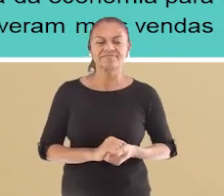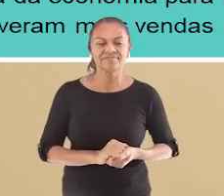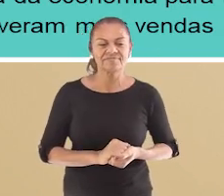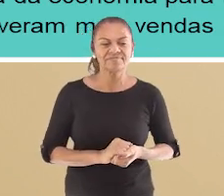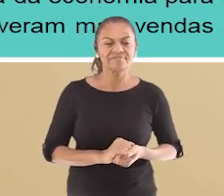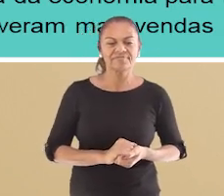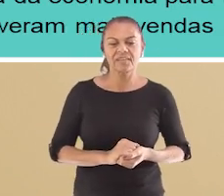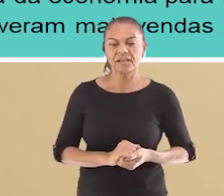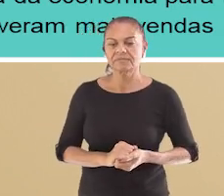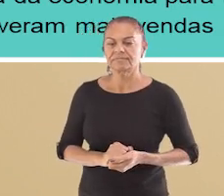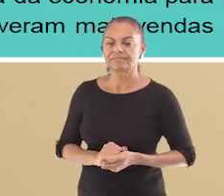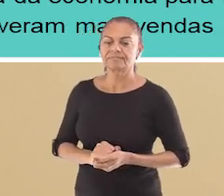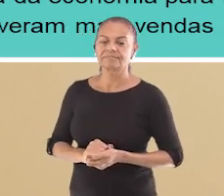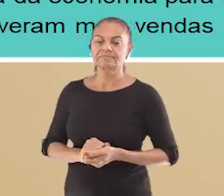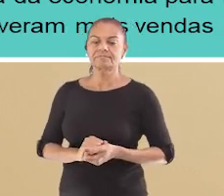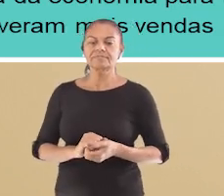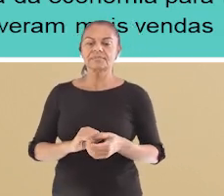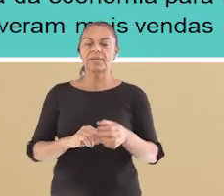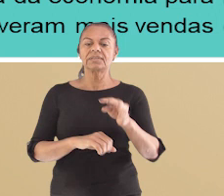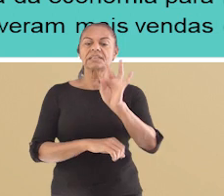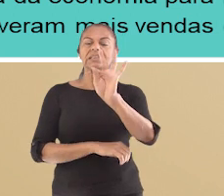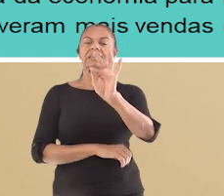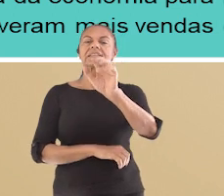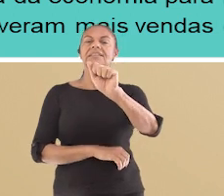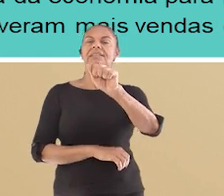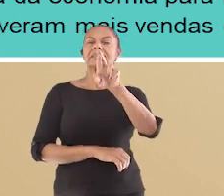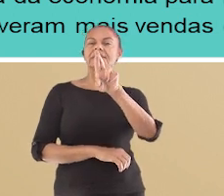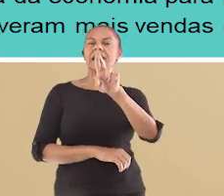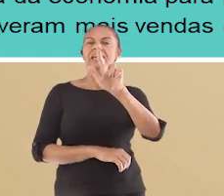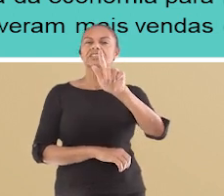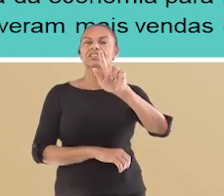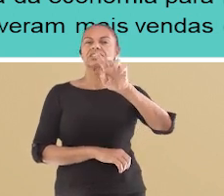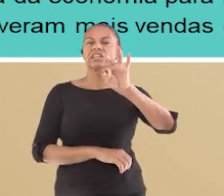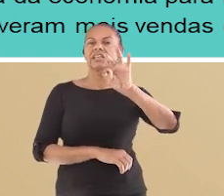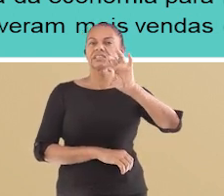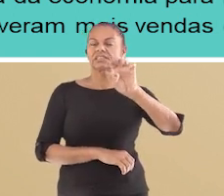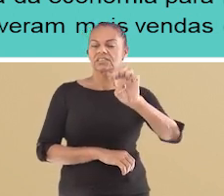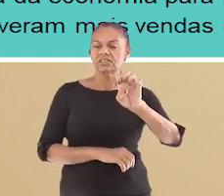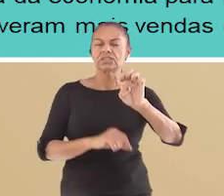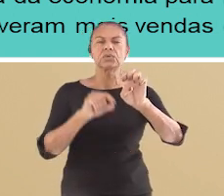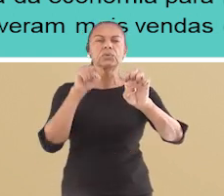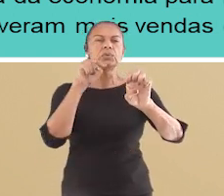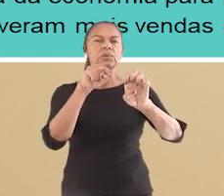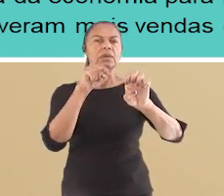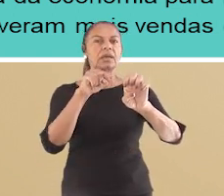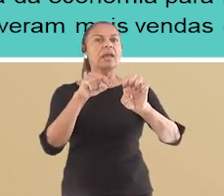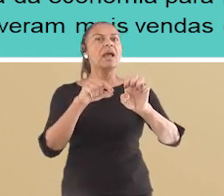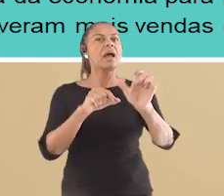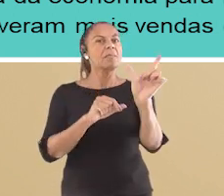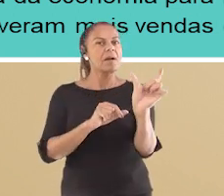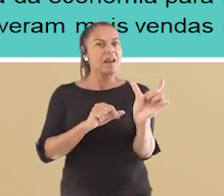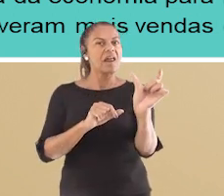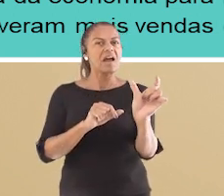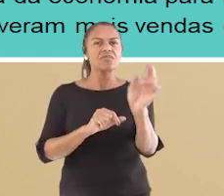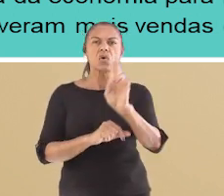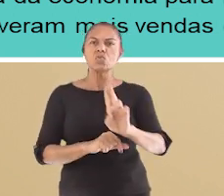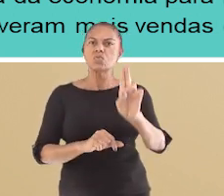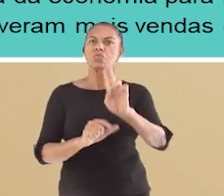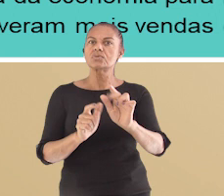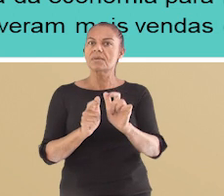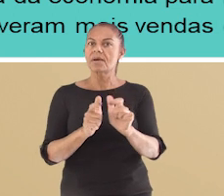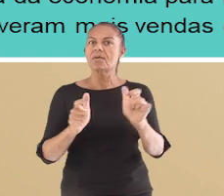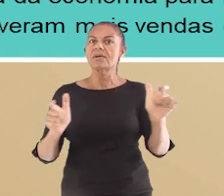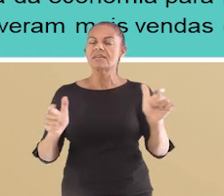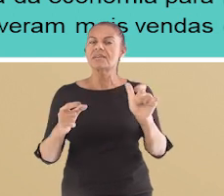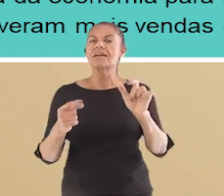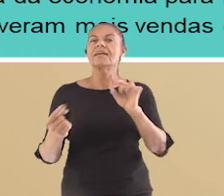termo em inglês referente à palavra entrada. Target, em inglês, significa alvo. É um termo muito usado entre